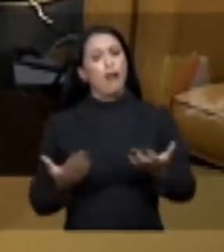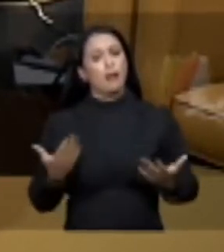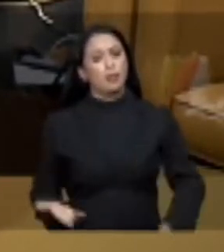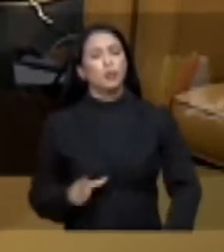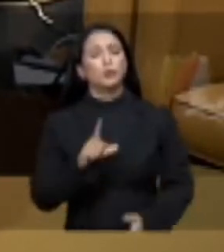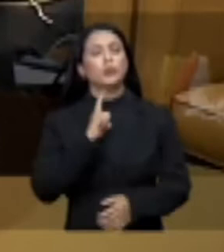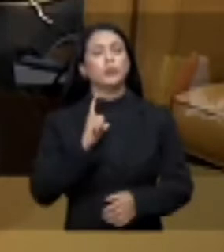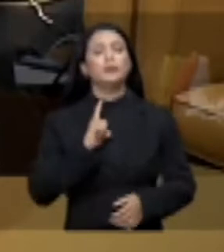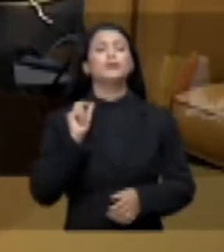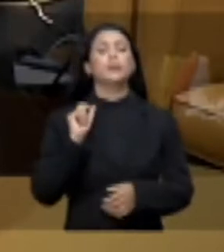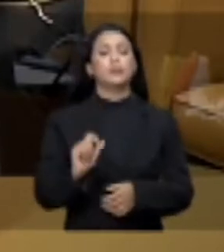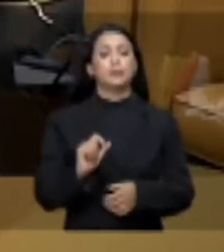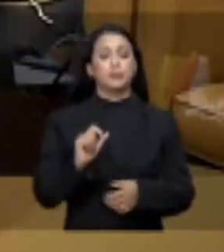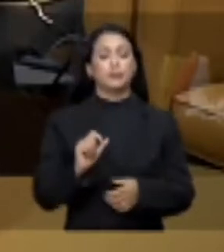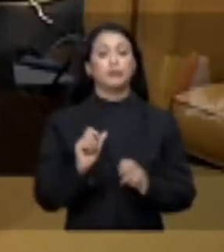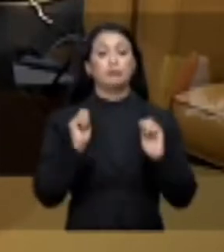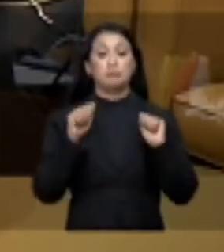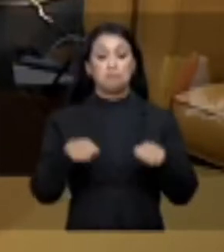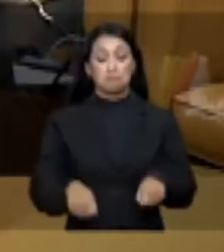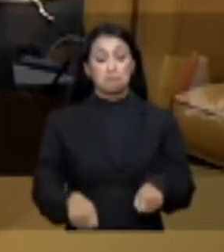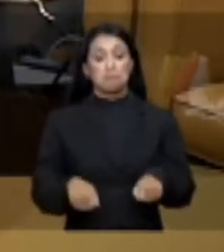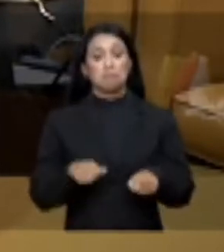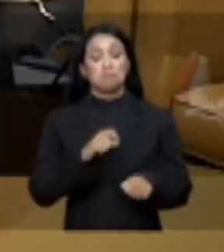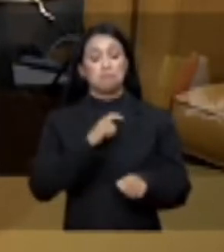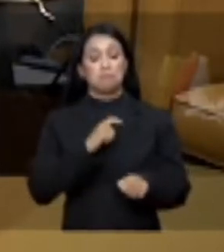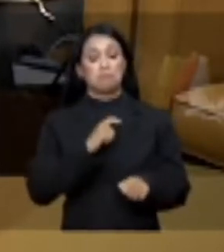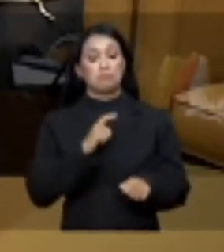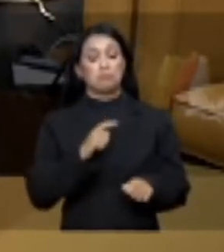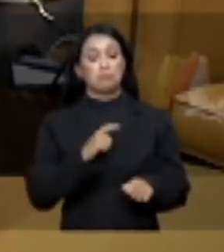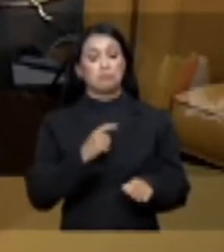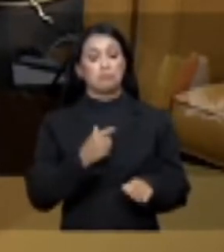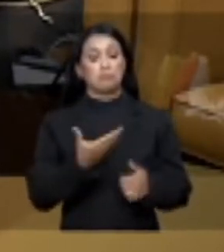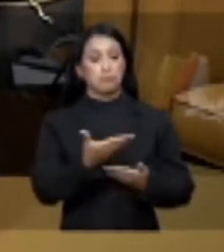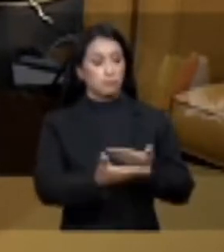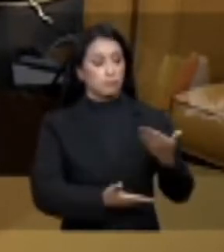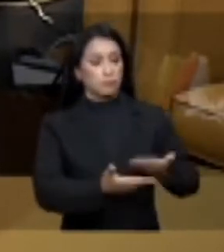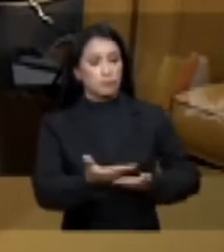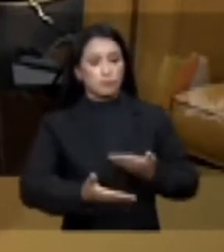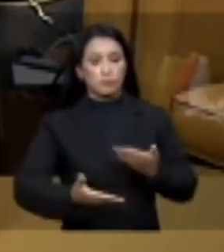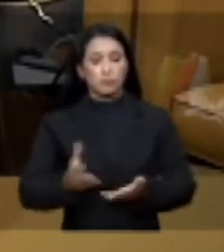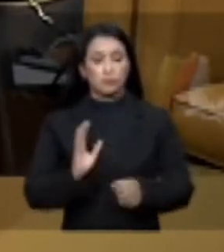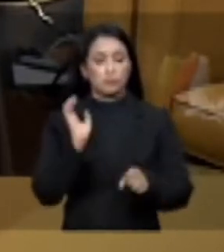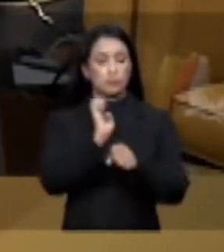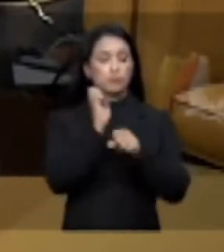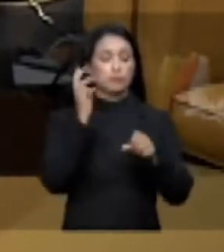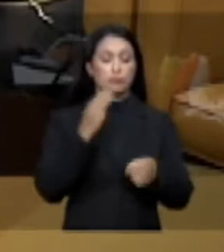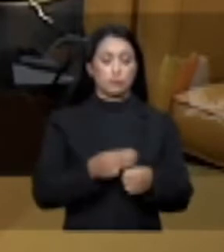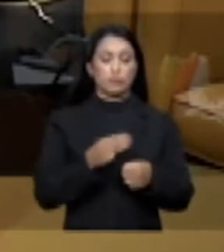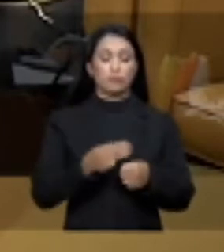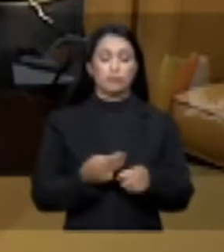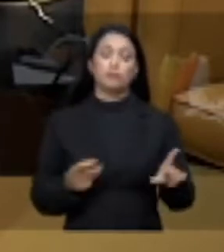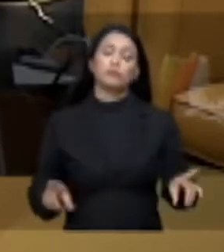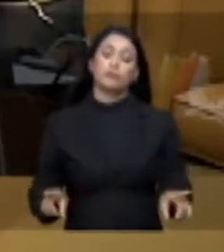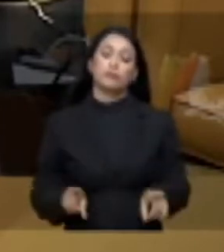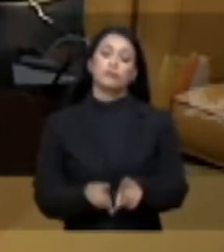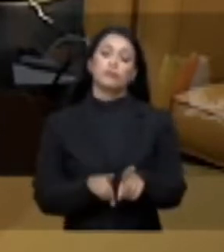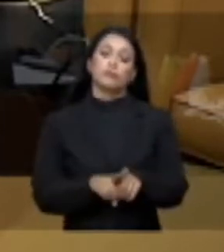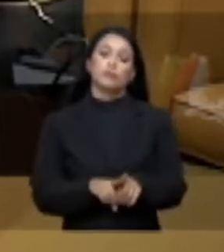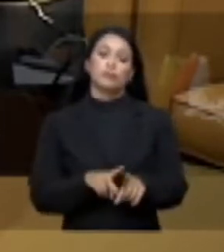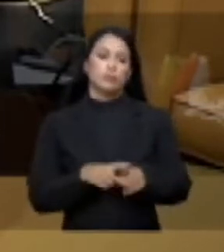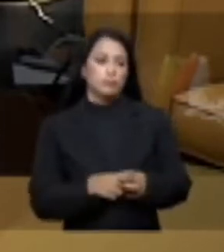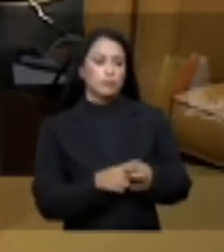estabeleceu instrumentos que possibilitam o exercício compartilhado de sua titularidade pelos entes federativos. Isso se dá através de